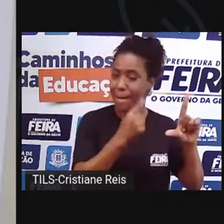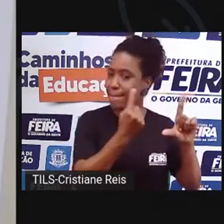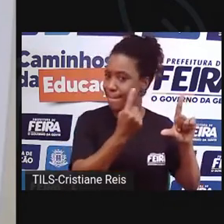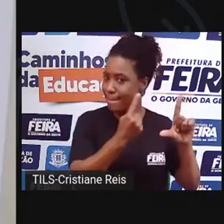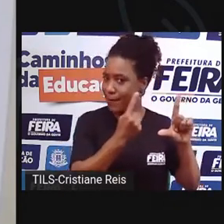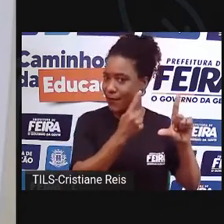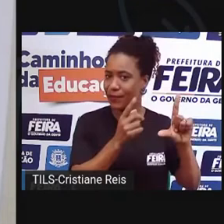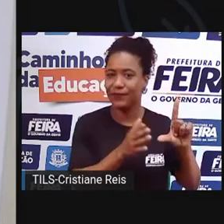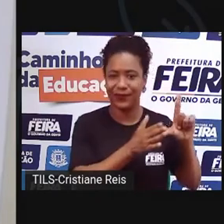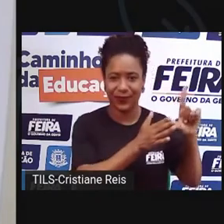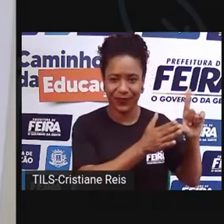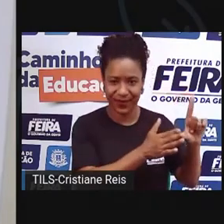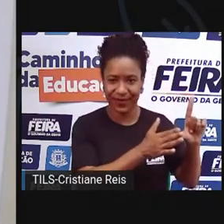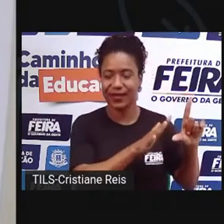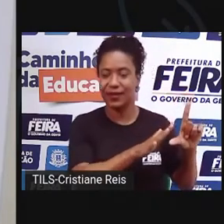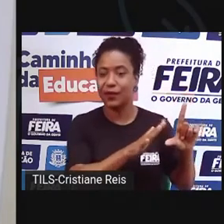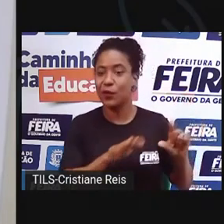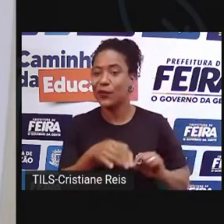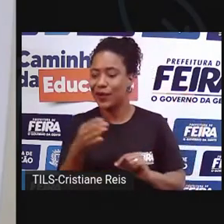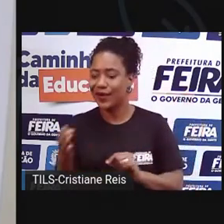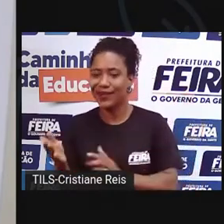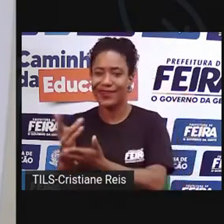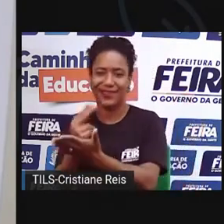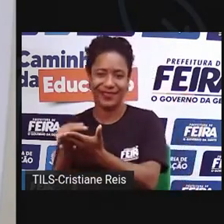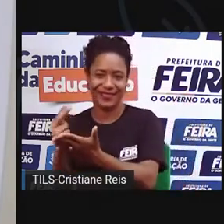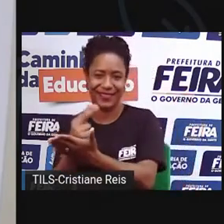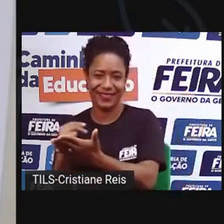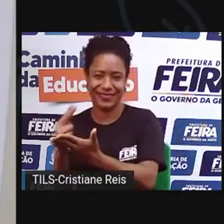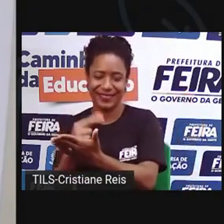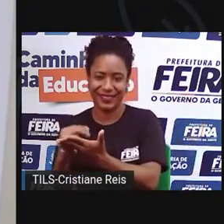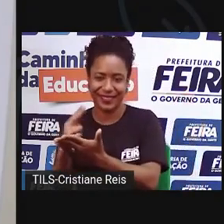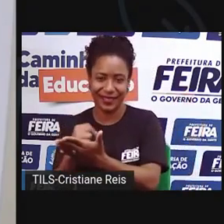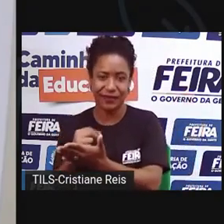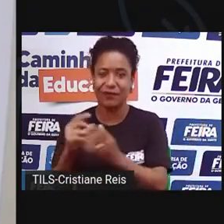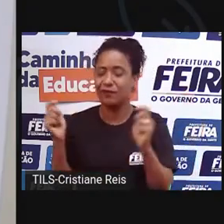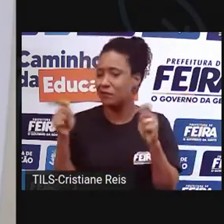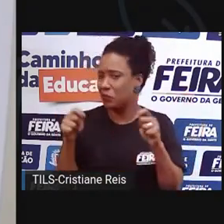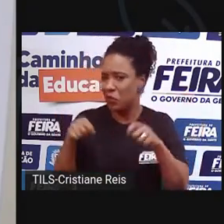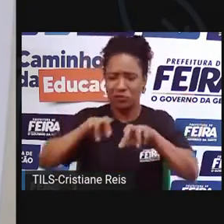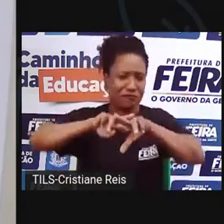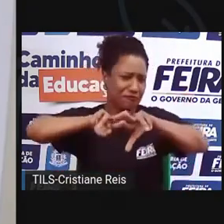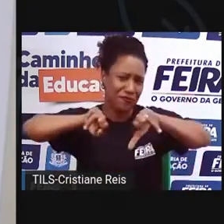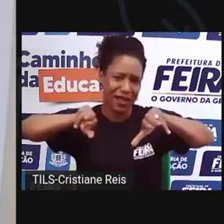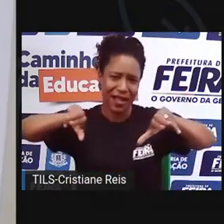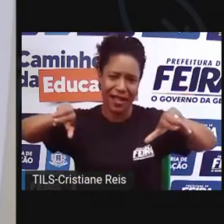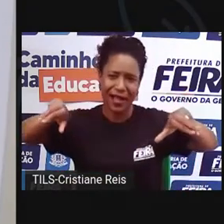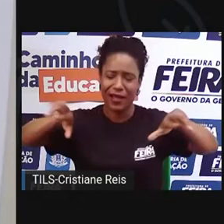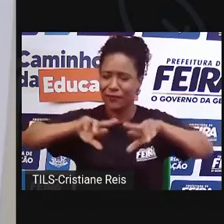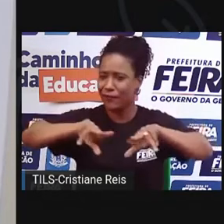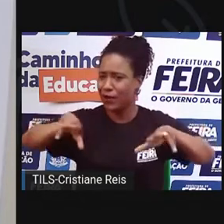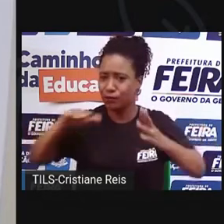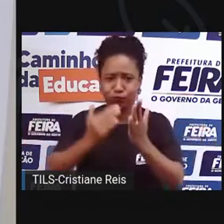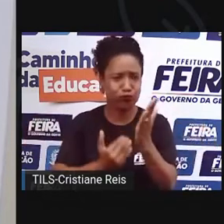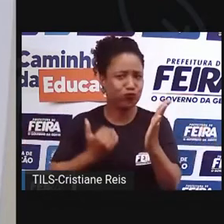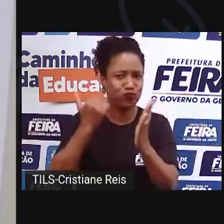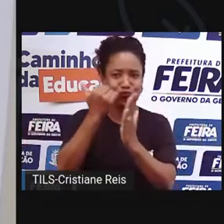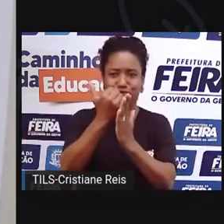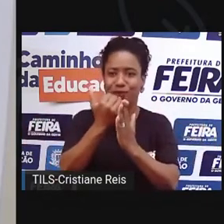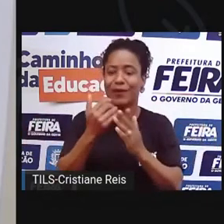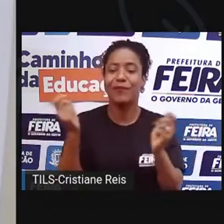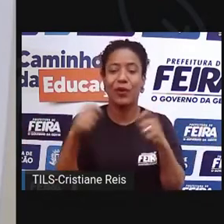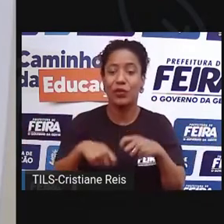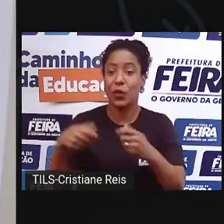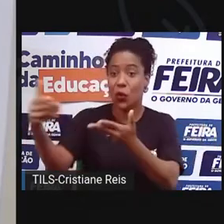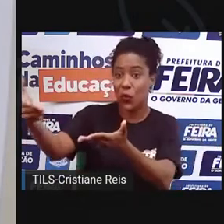do outro lado, eu tenho os desenhos. Vocês podem fazer vários, muito mais, e convidar